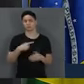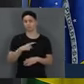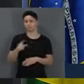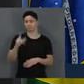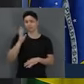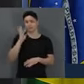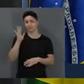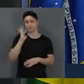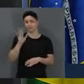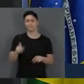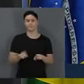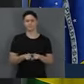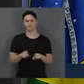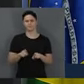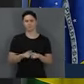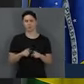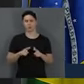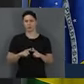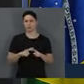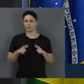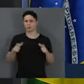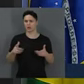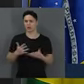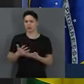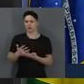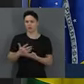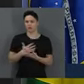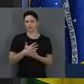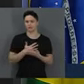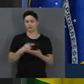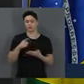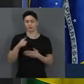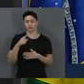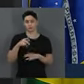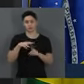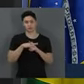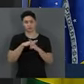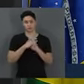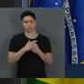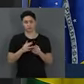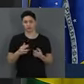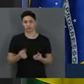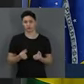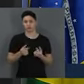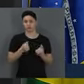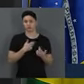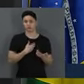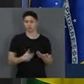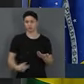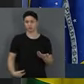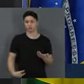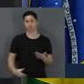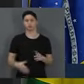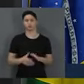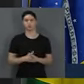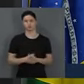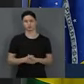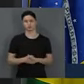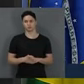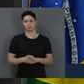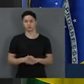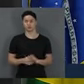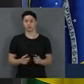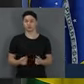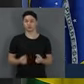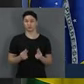que com tamanho arrecadação a situação das contas públicas das contas do